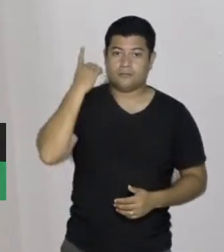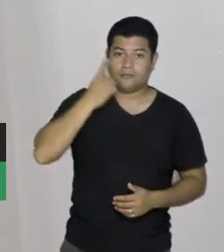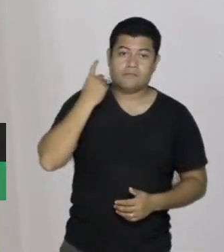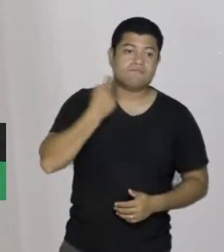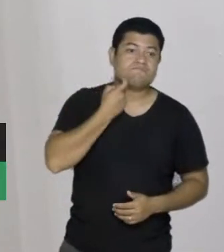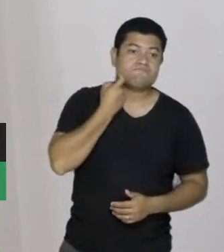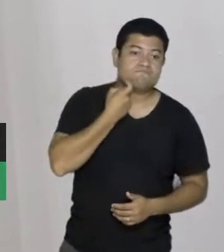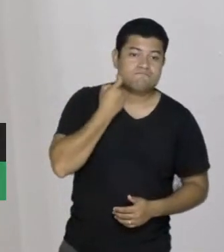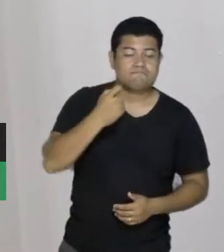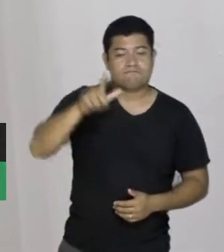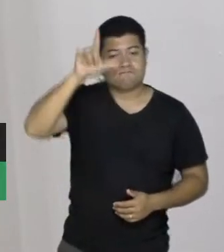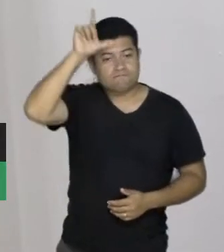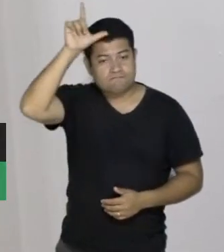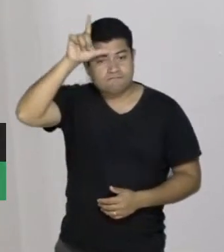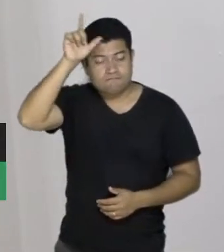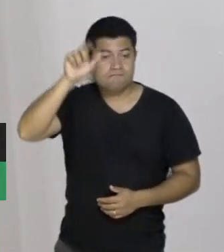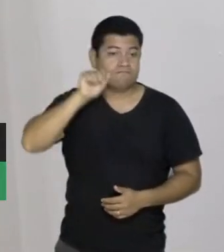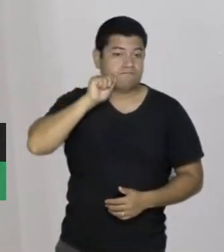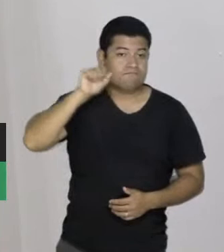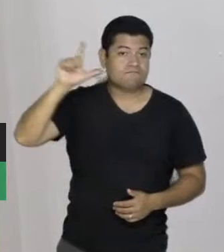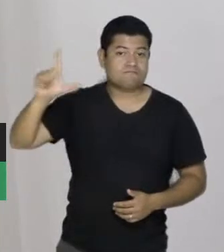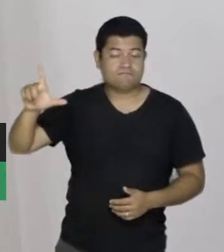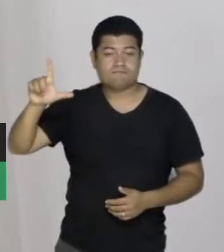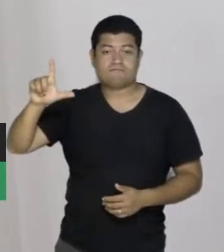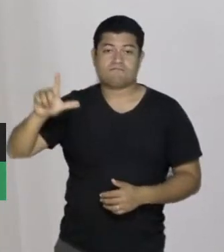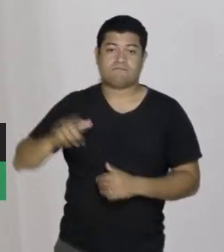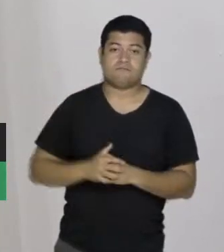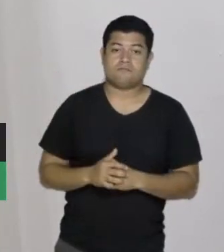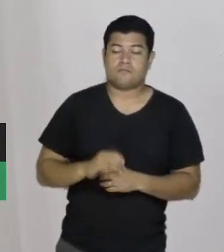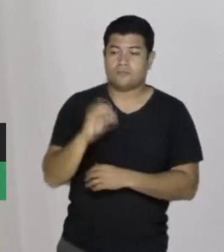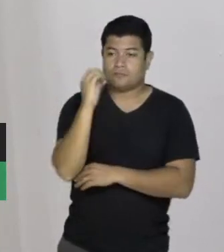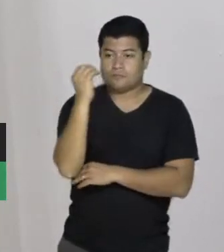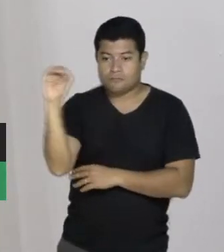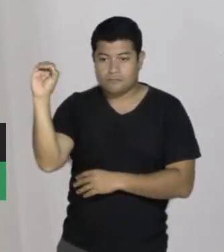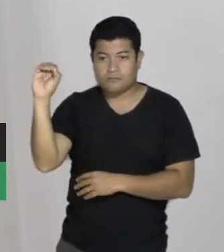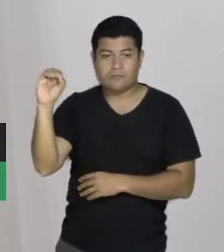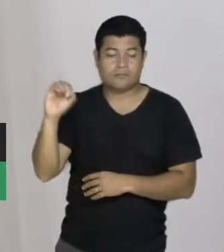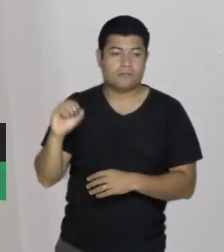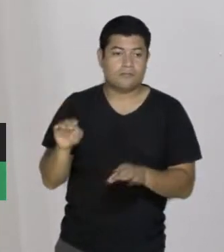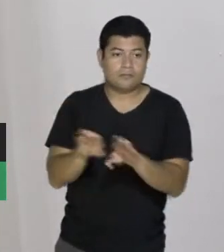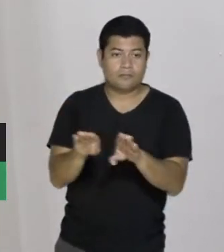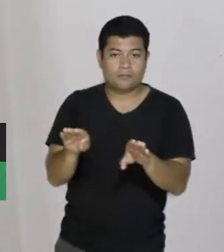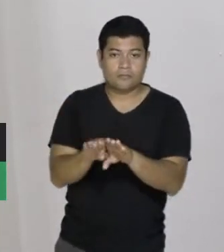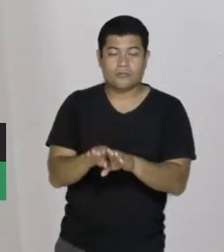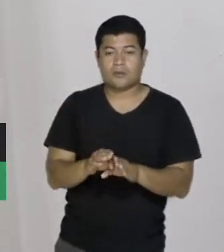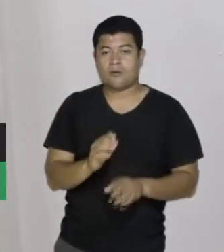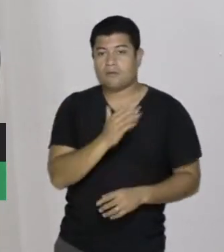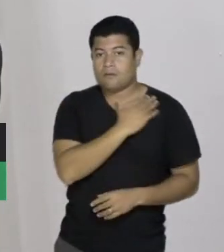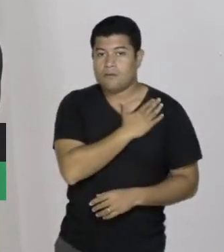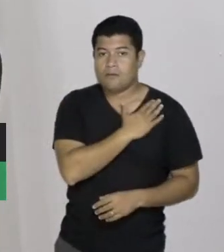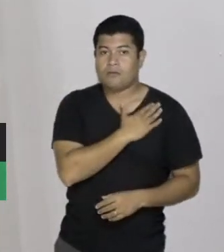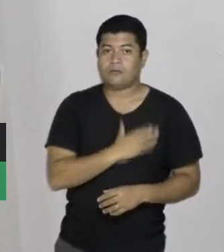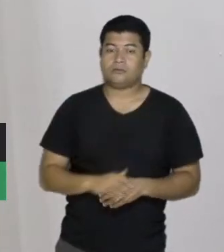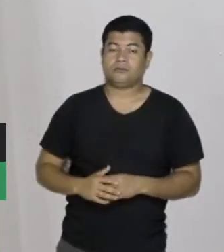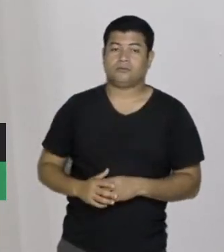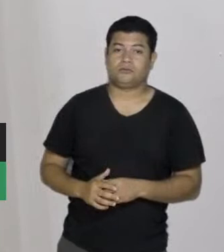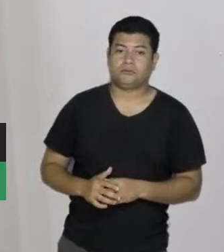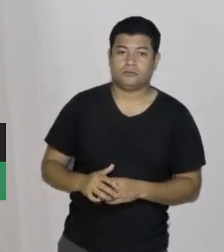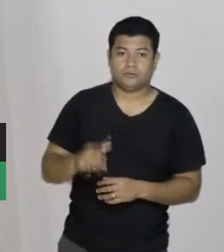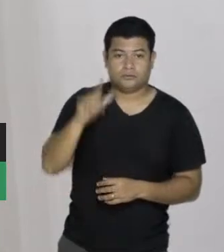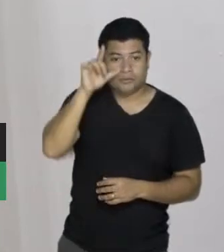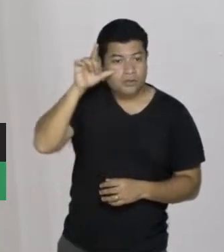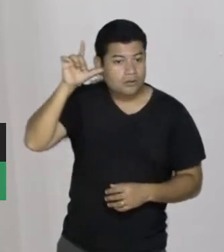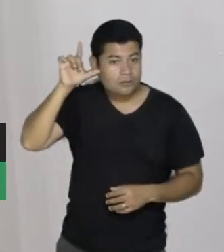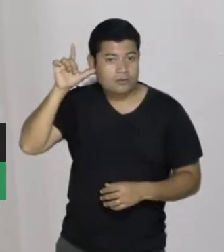deputado Sargento Lima Antídio Lunelli Massoco Napoleão Bernardes quem mais estava lá Lucas Neves Fernando Kreling